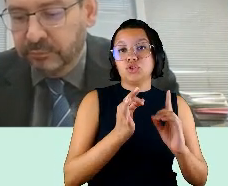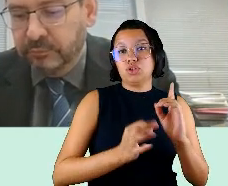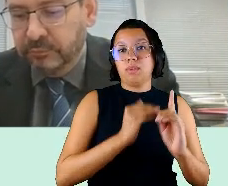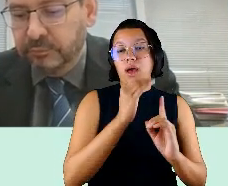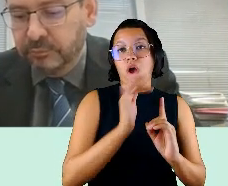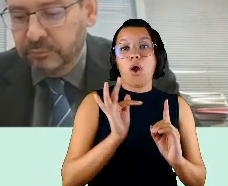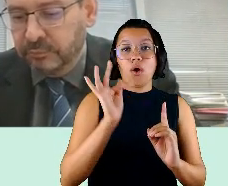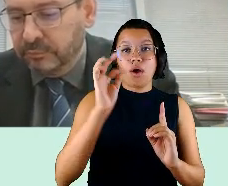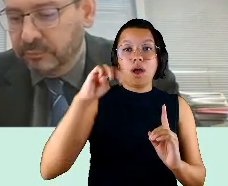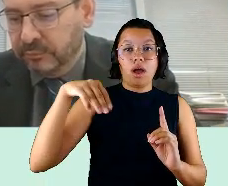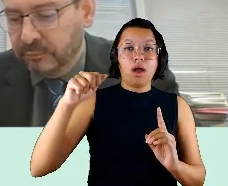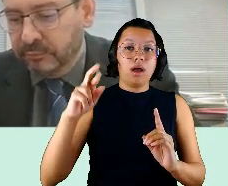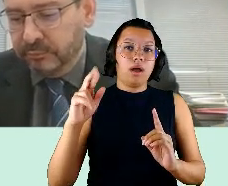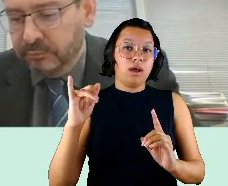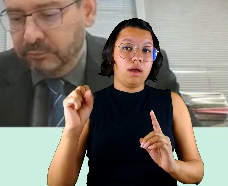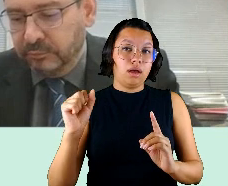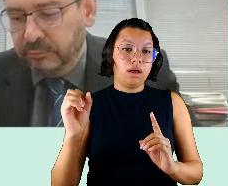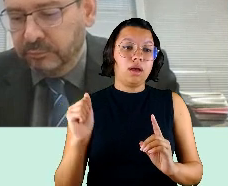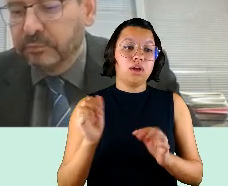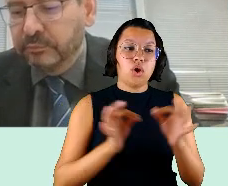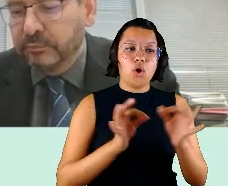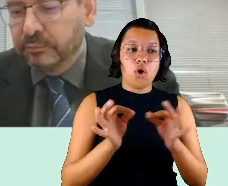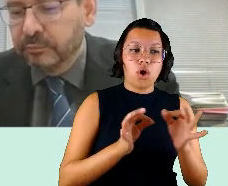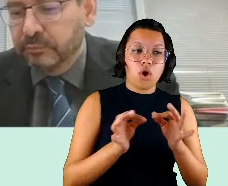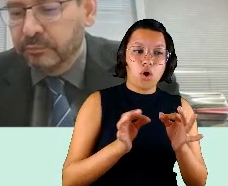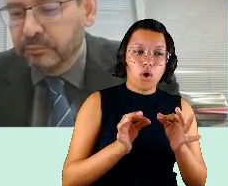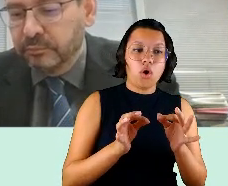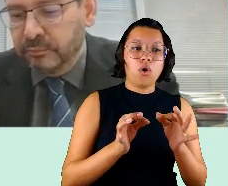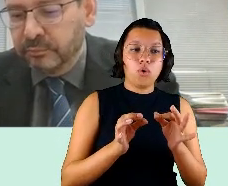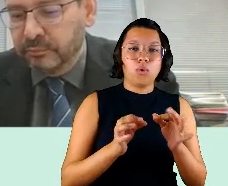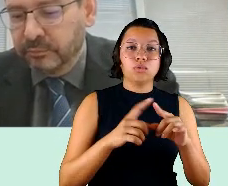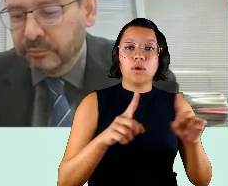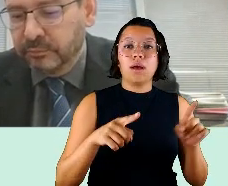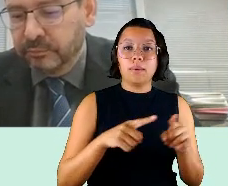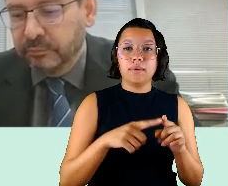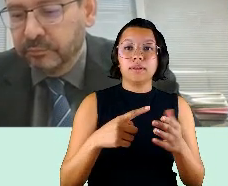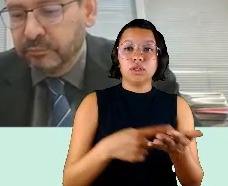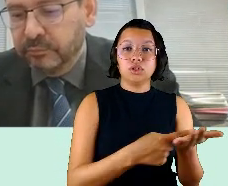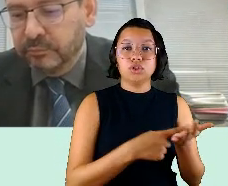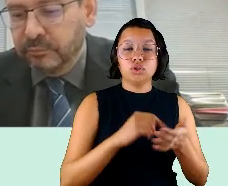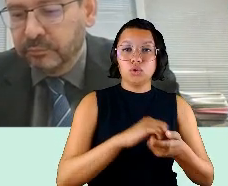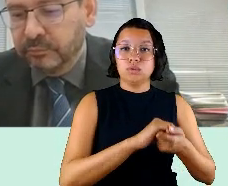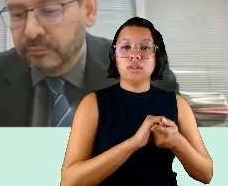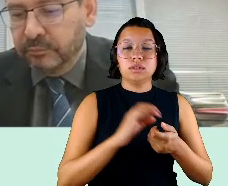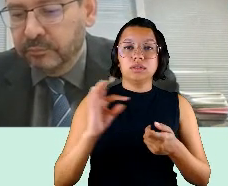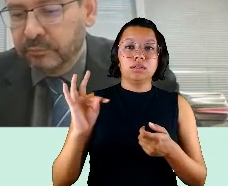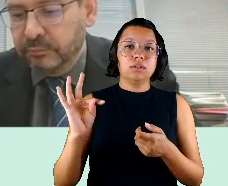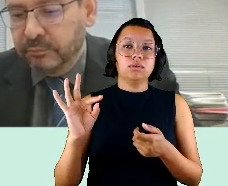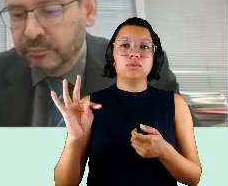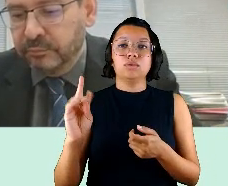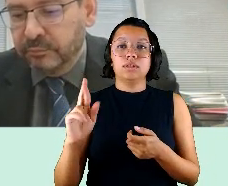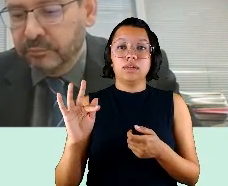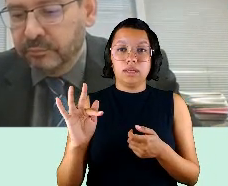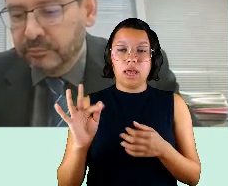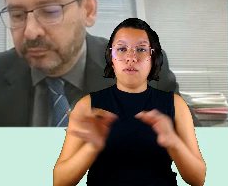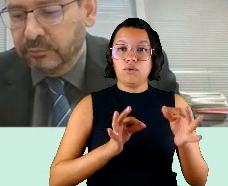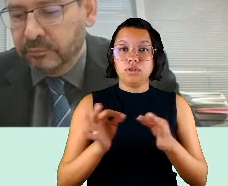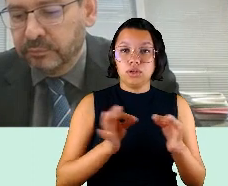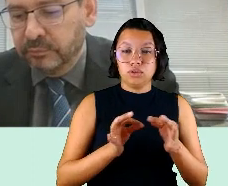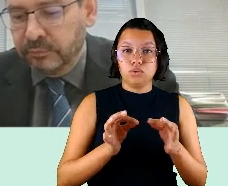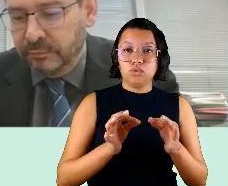que foi coordenadora do Gabinete de Conciliação, do TRF, foi também coordenadora dos Juizados